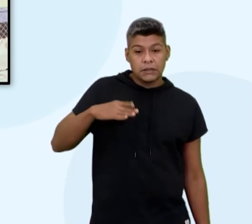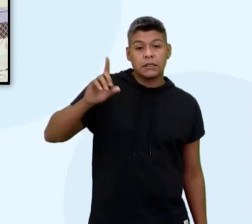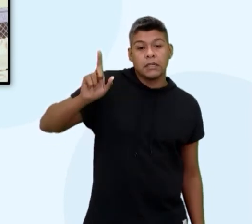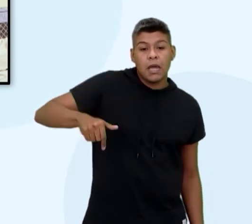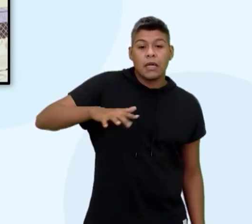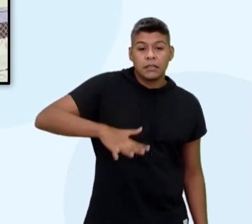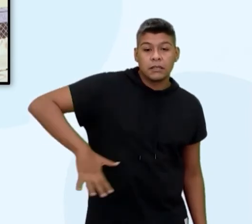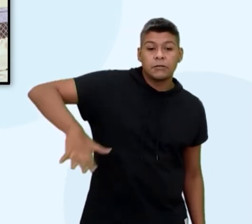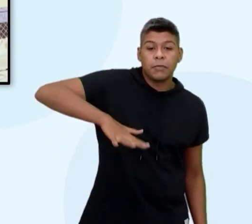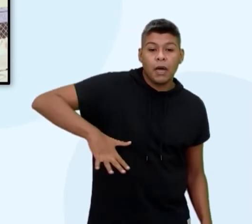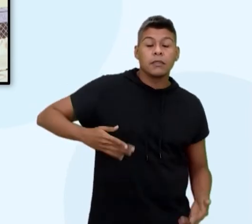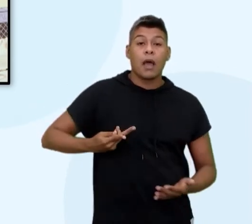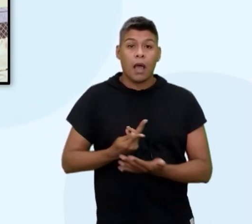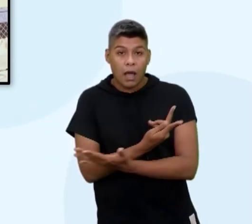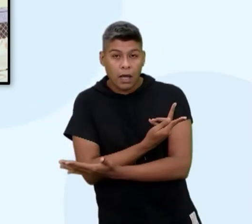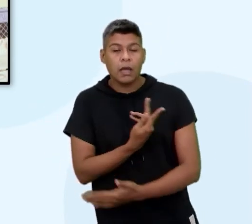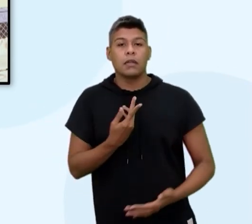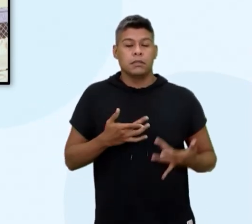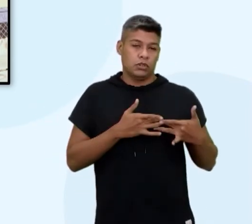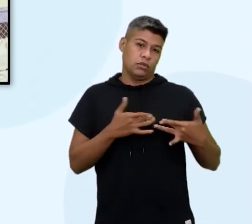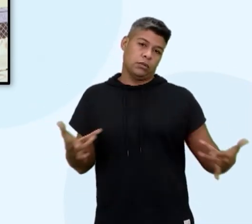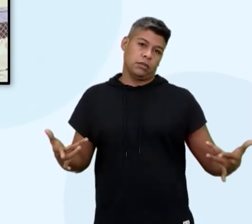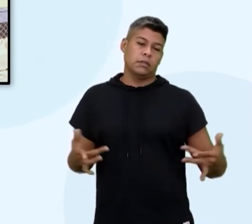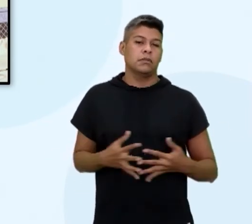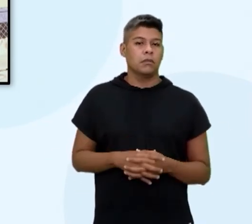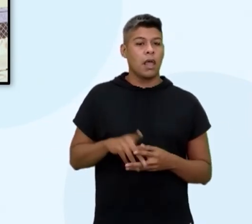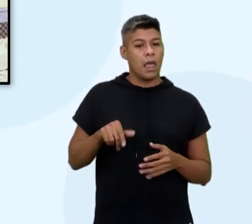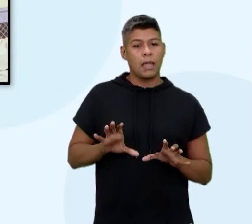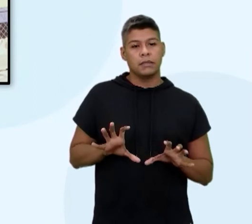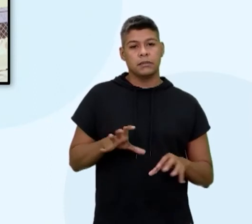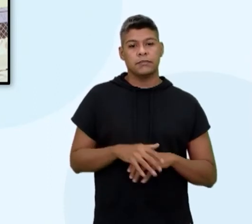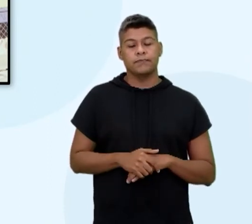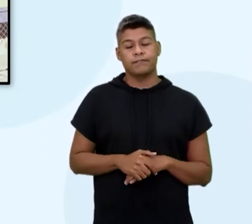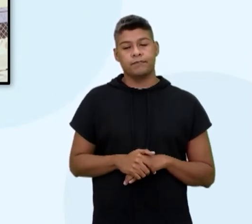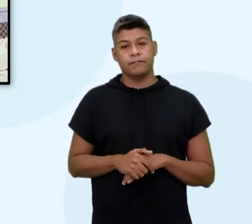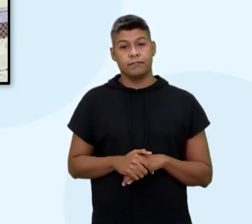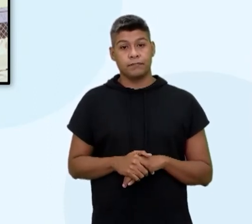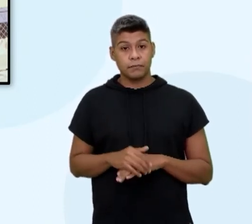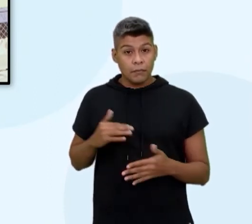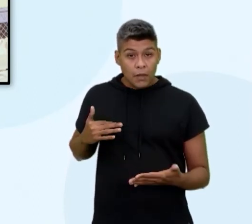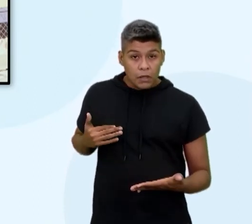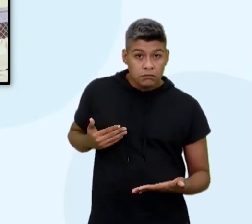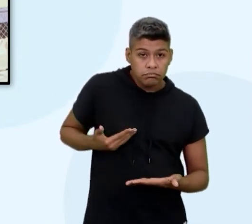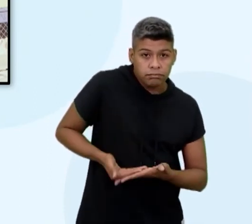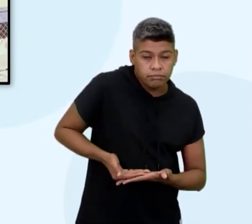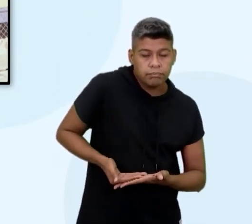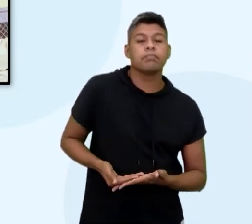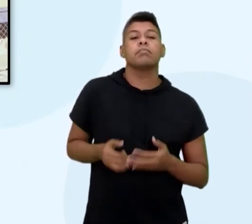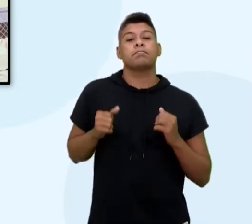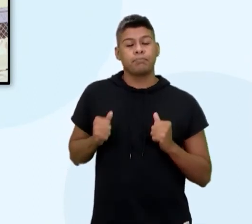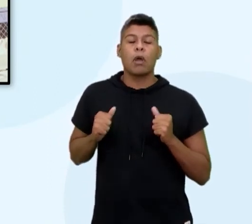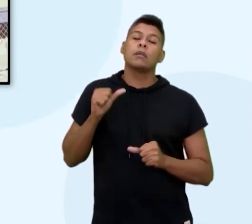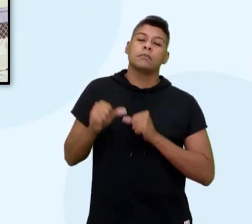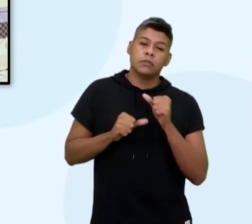o espaço do acontecer solidário. É sobre isso. Se chegamos até aqui, podemos